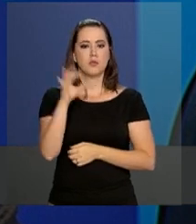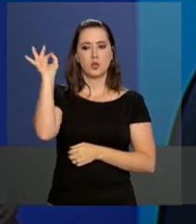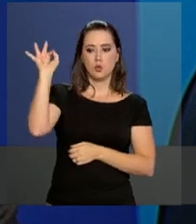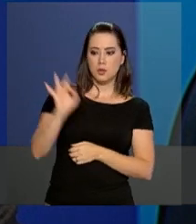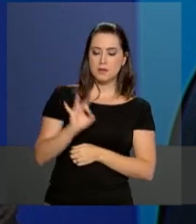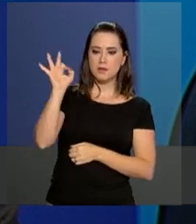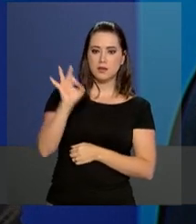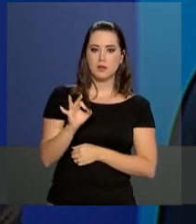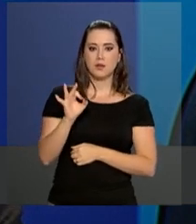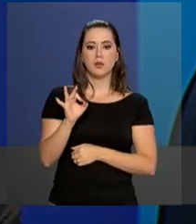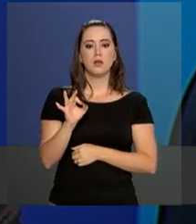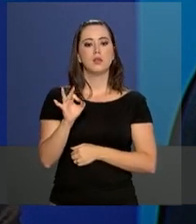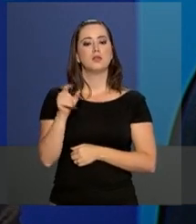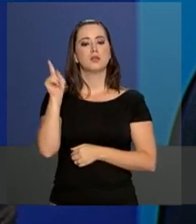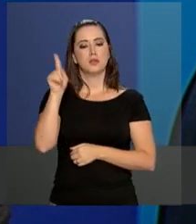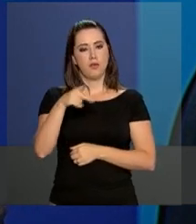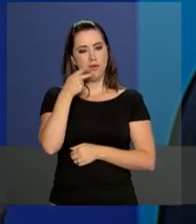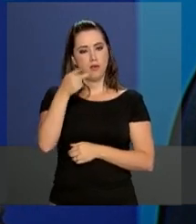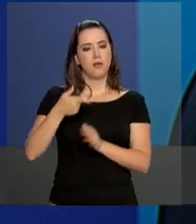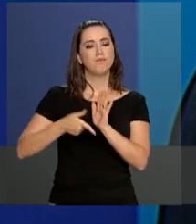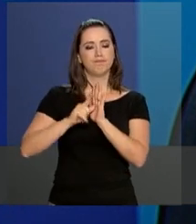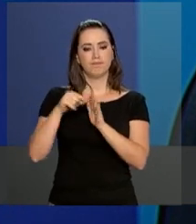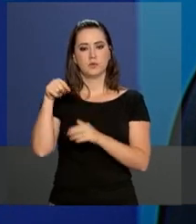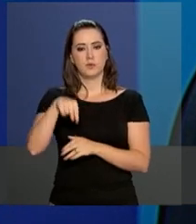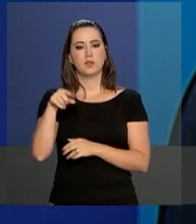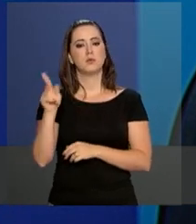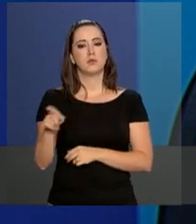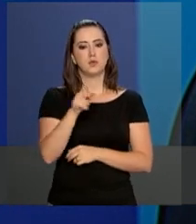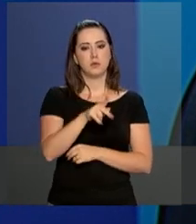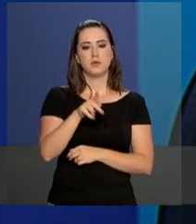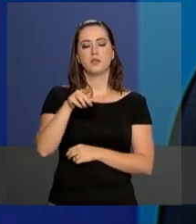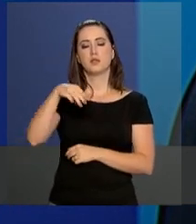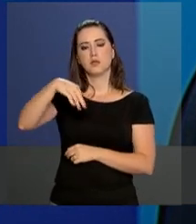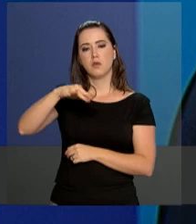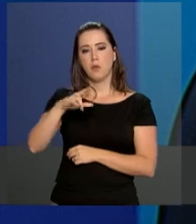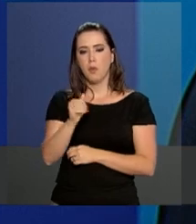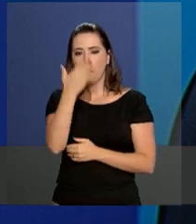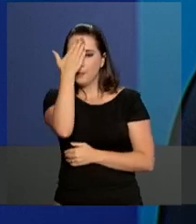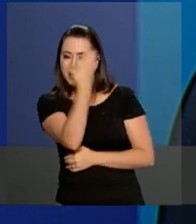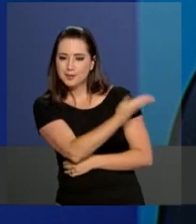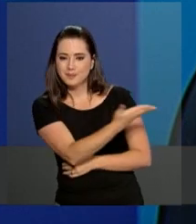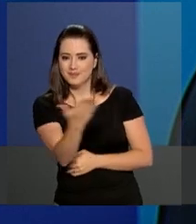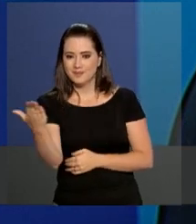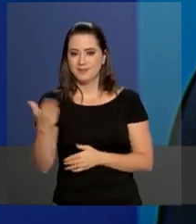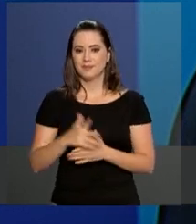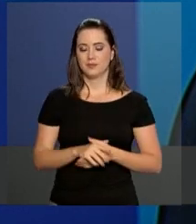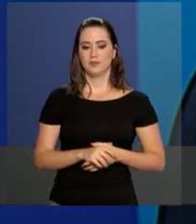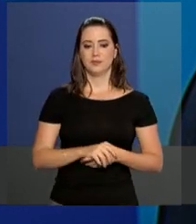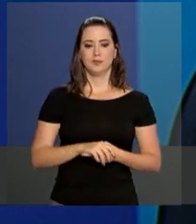né como foi dito já também professor marinhas obrigado a todos